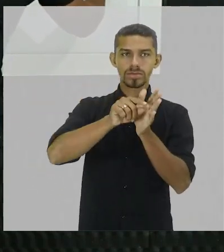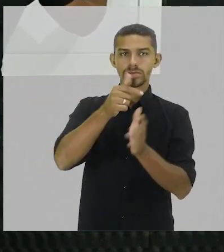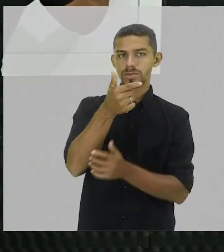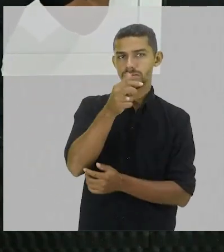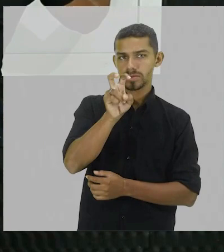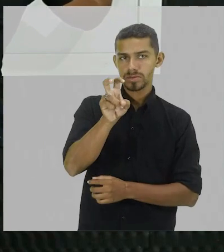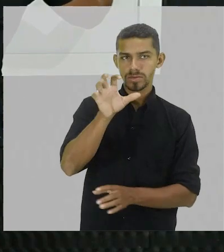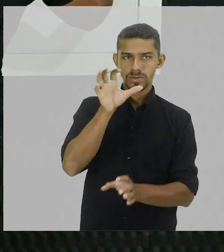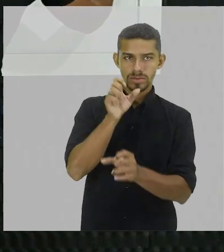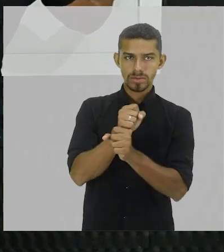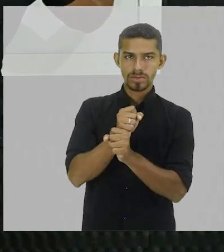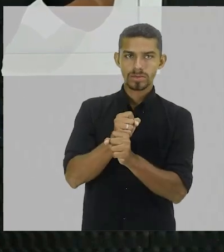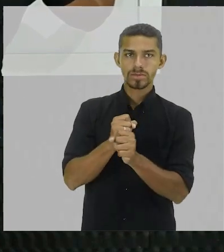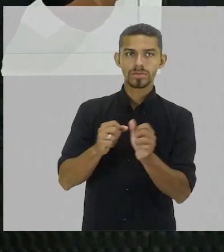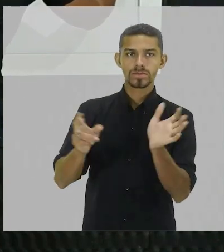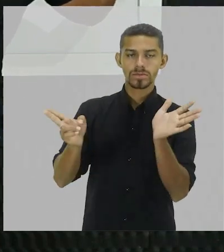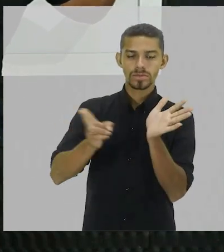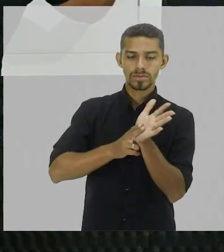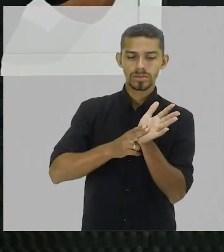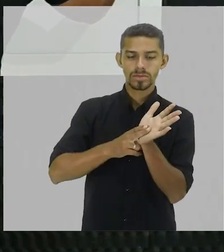25 igual a h ao quadrado.